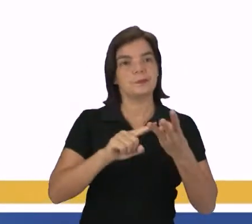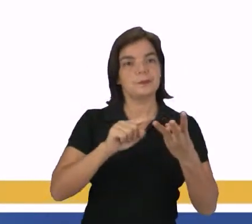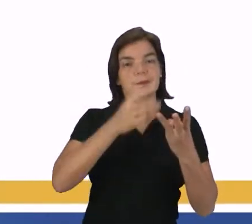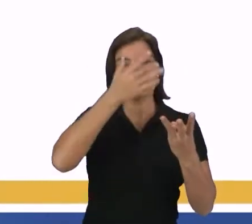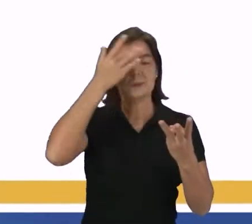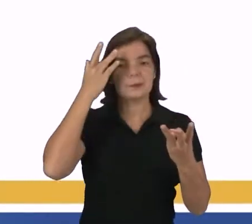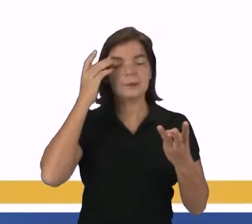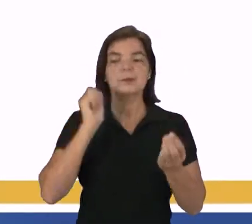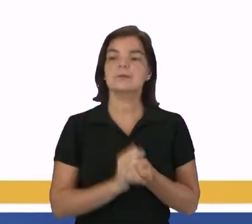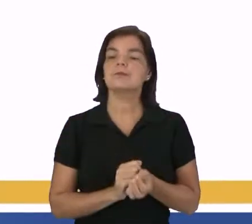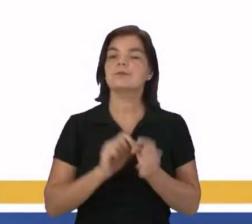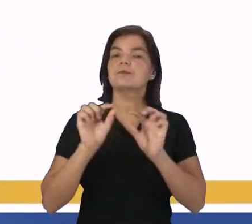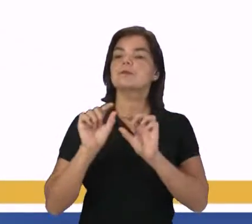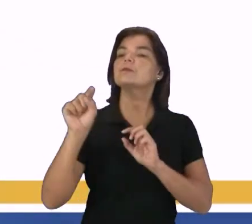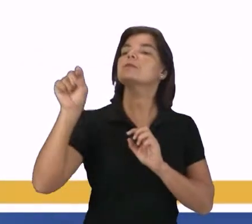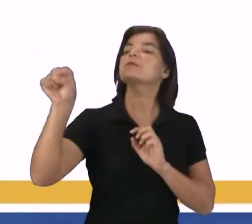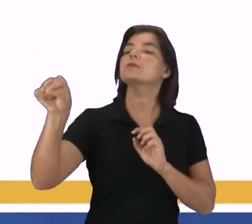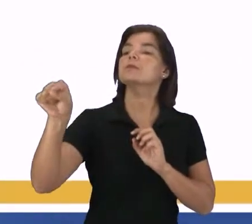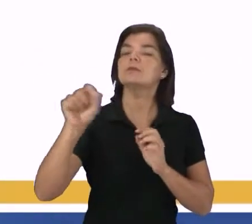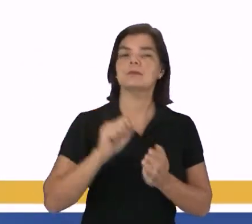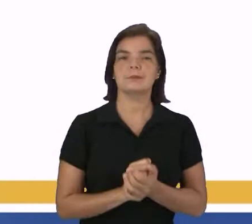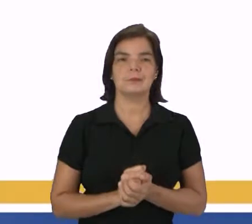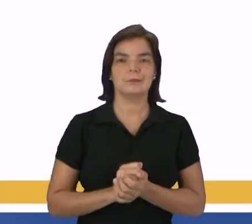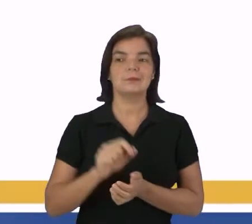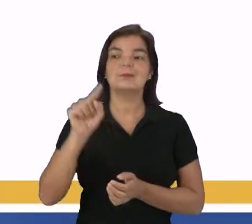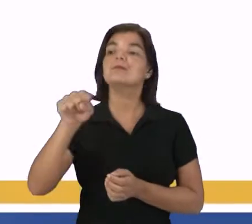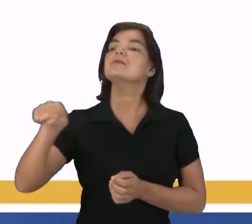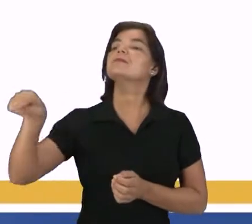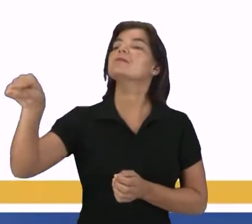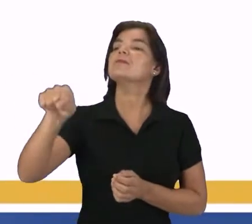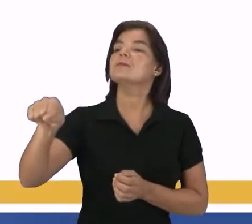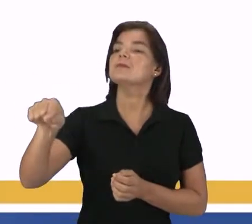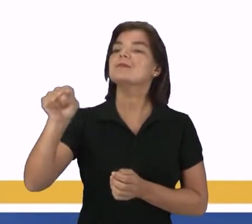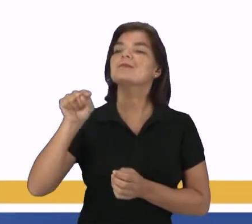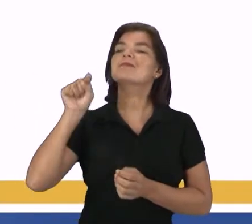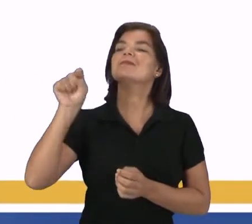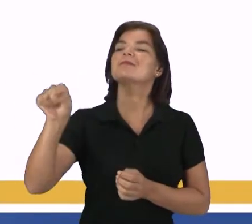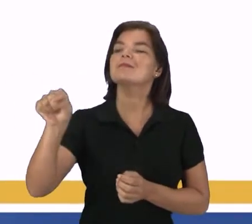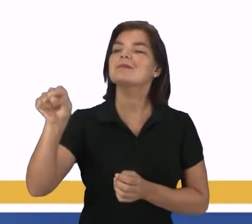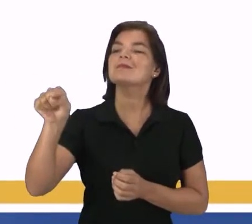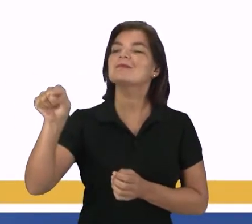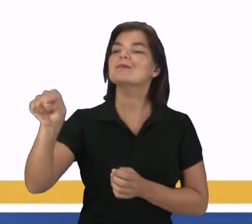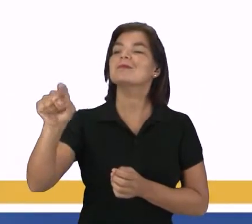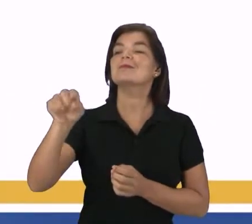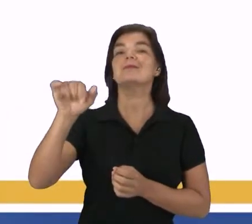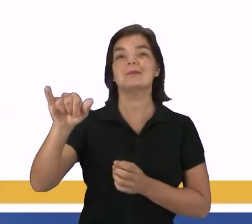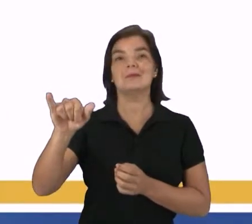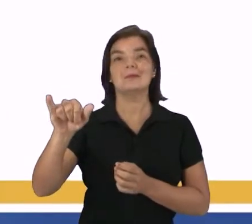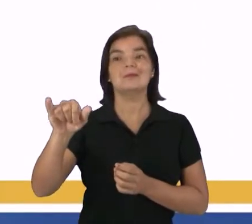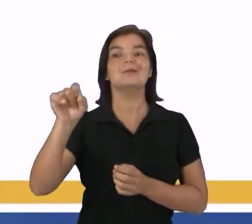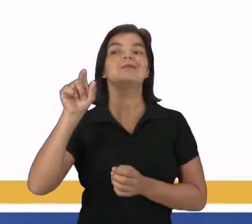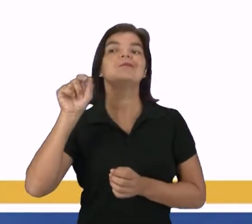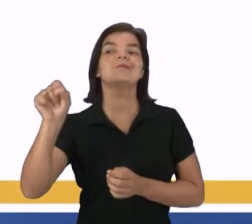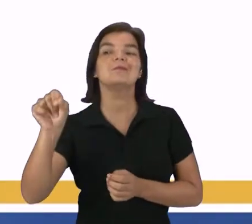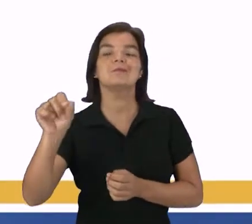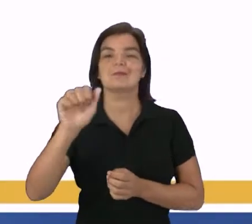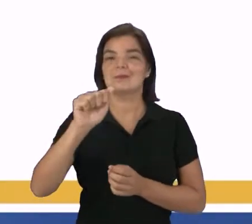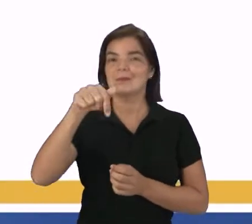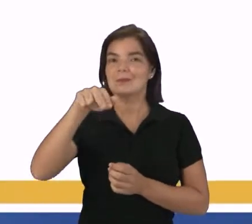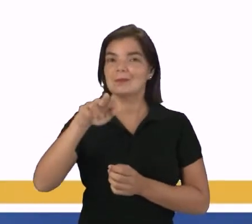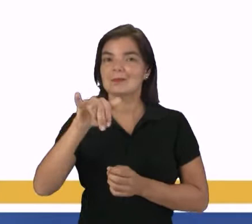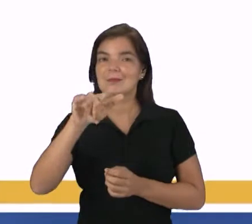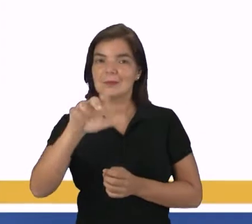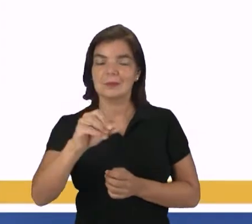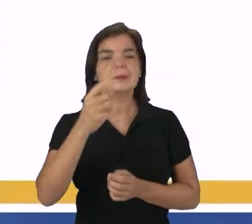a terceira pessoa, nós temos aquele, aqueles, aquela, aquelas e aquilo.